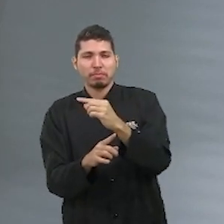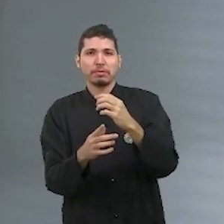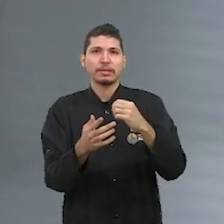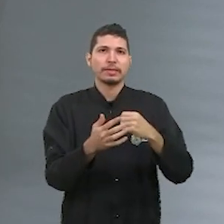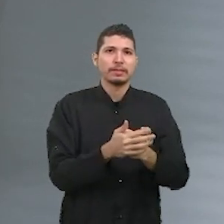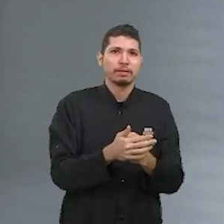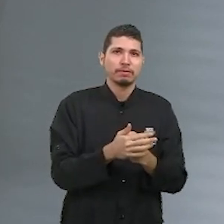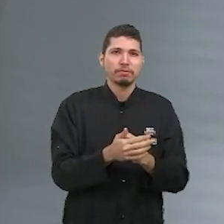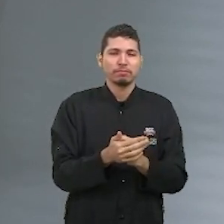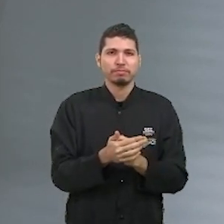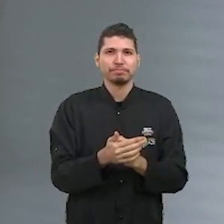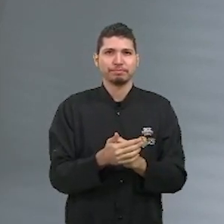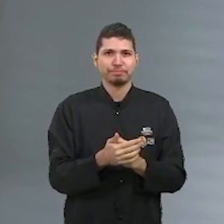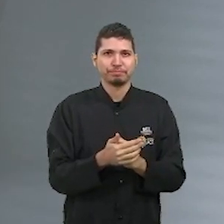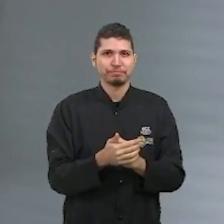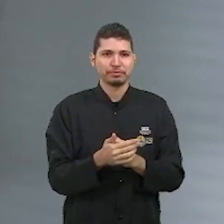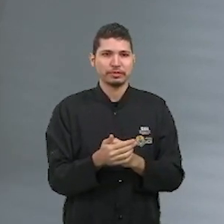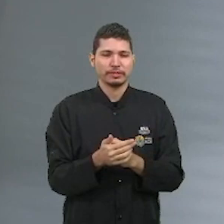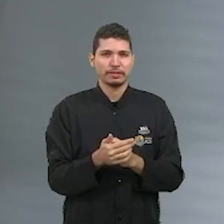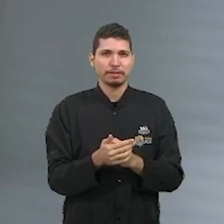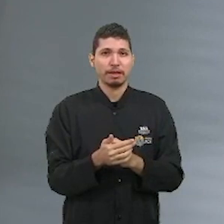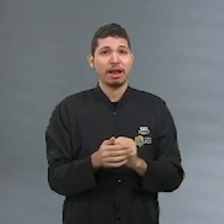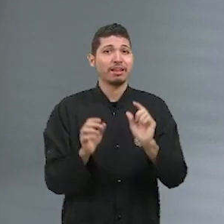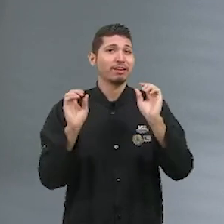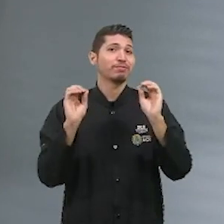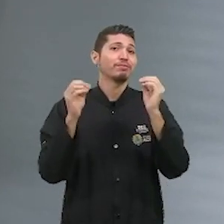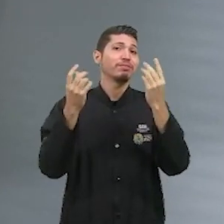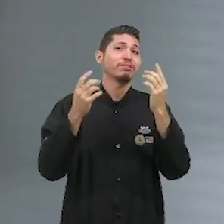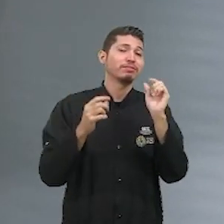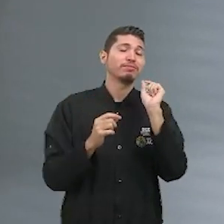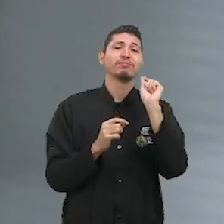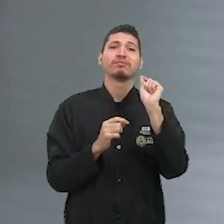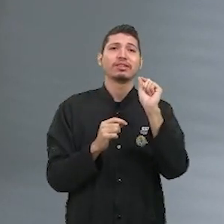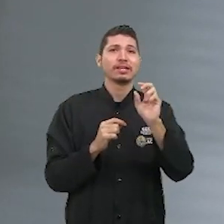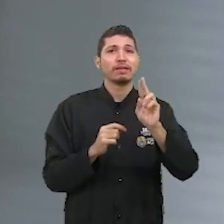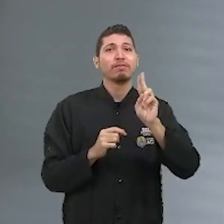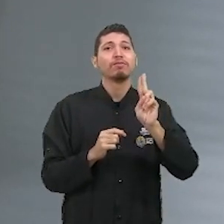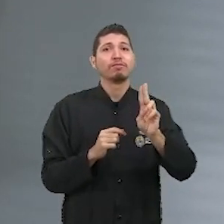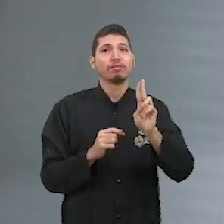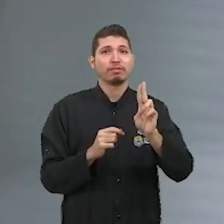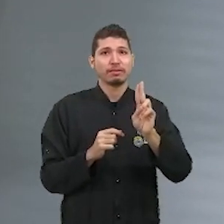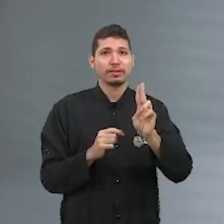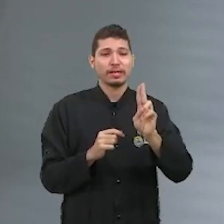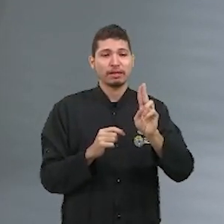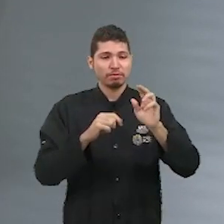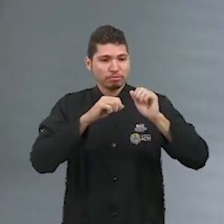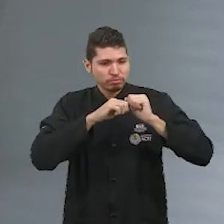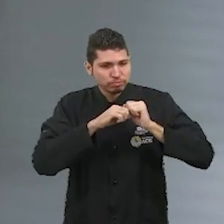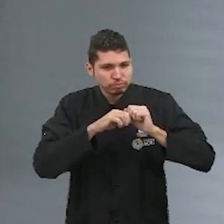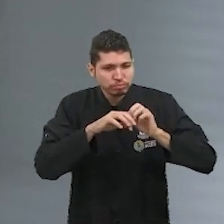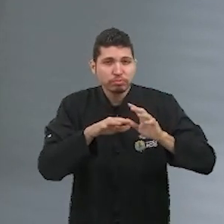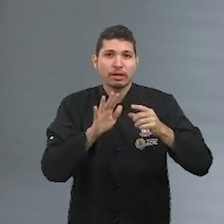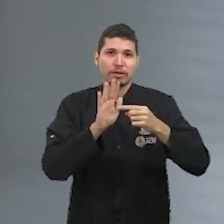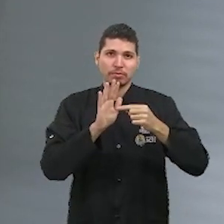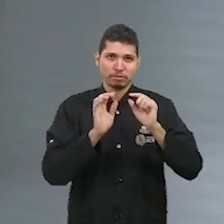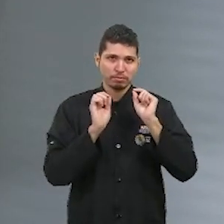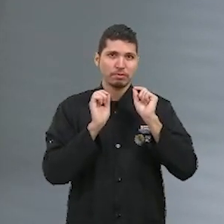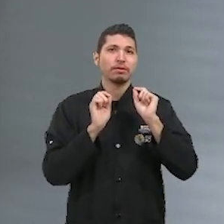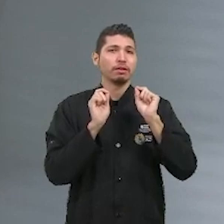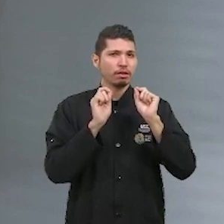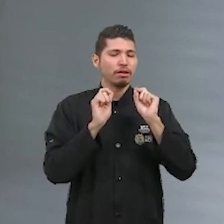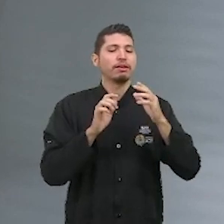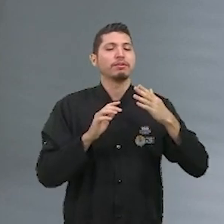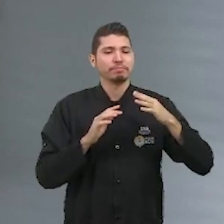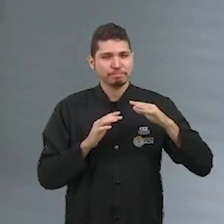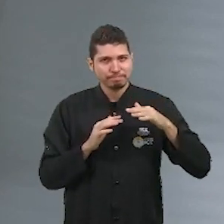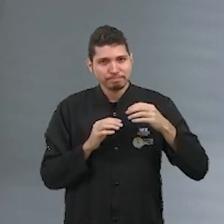vários equipamentos nesse circuito. Aí, o que acontece? Esse U é o que foi mandado no circuito, tá? Por isso que ele